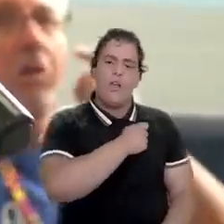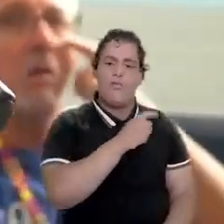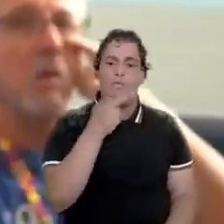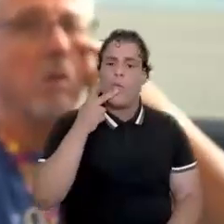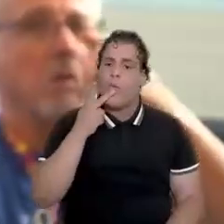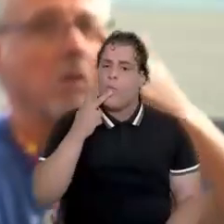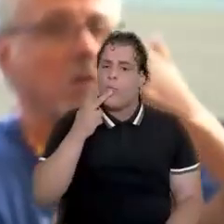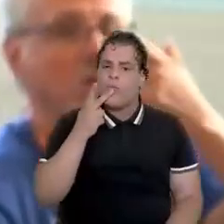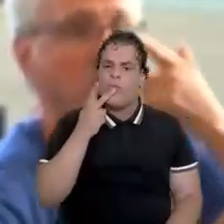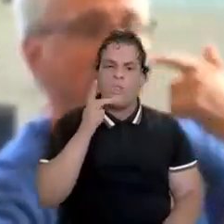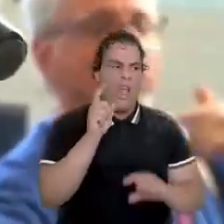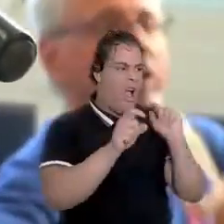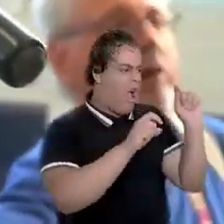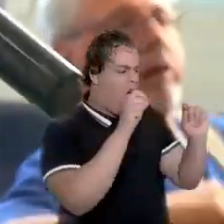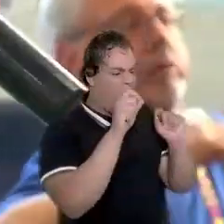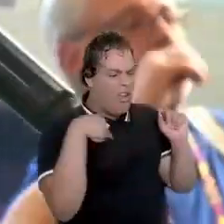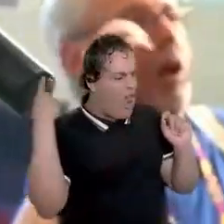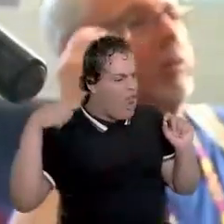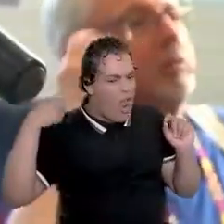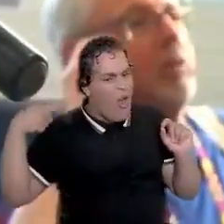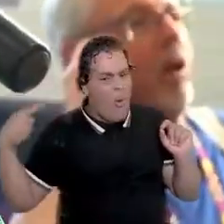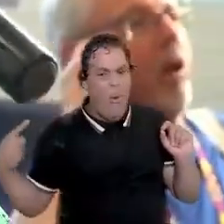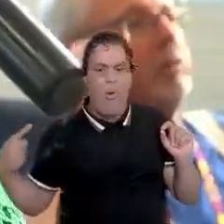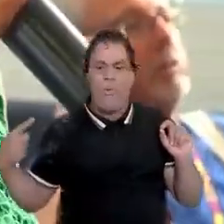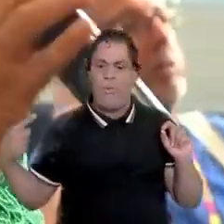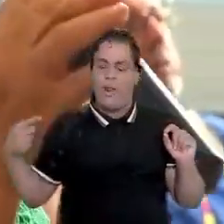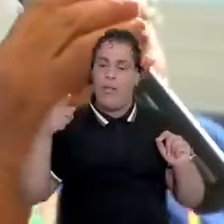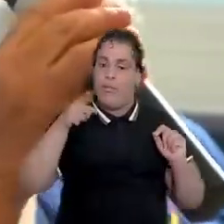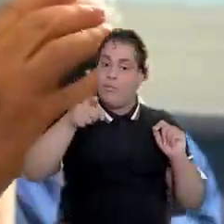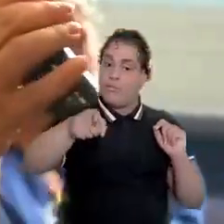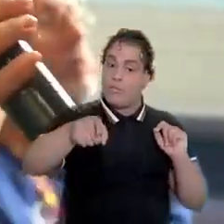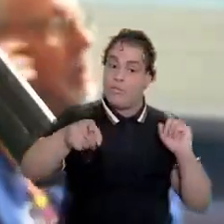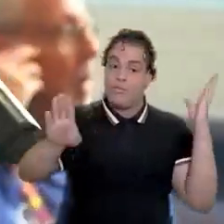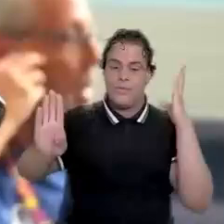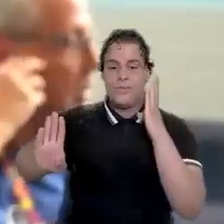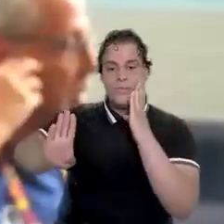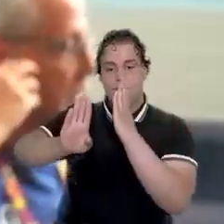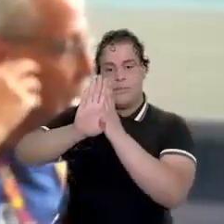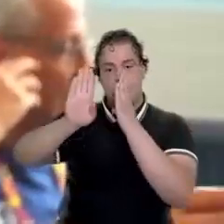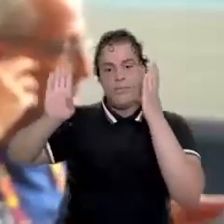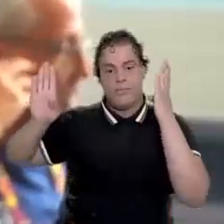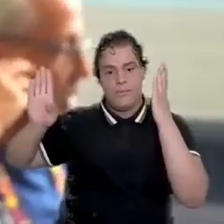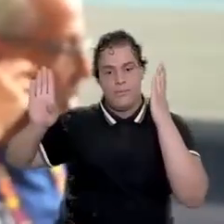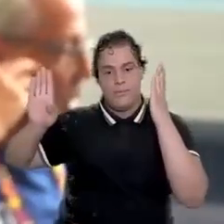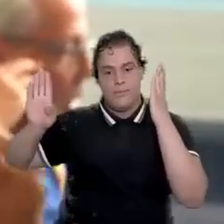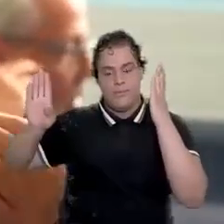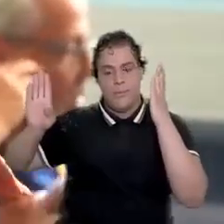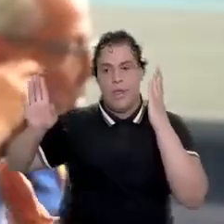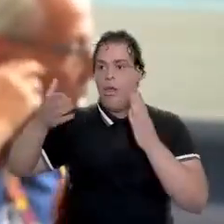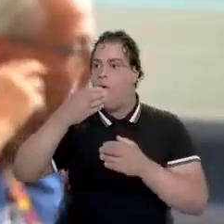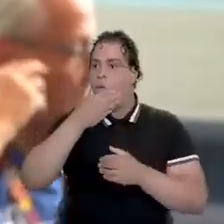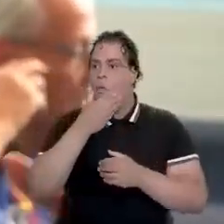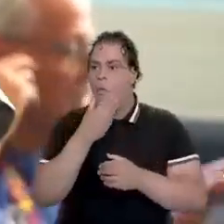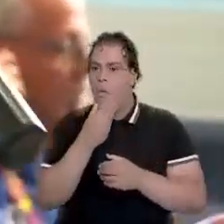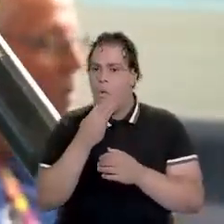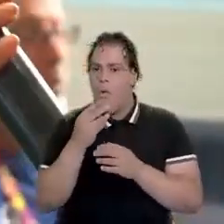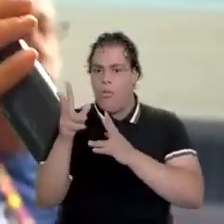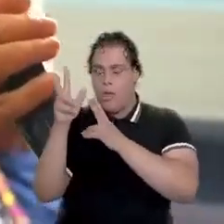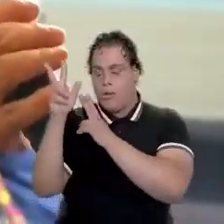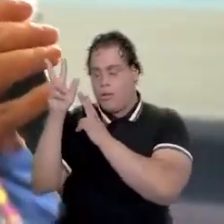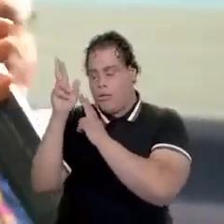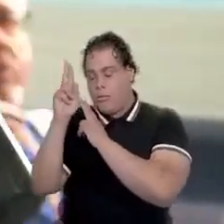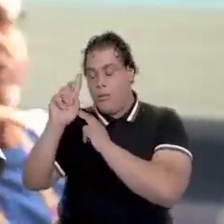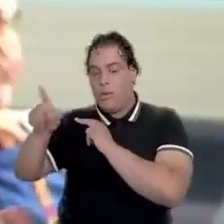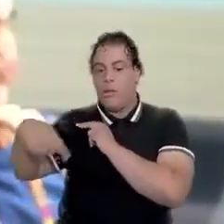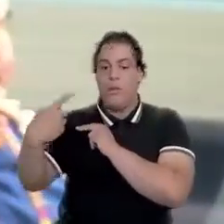detento, falou assim, que doideira, você descobriu que você dormiu com um homem e no outro dia você viu